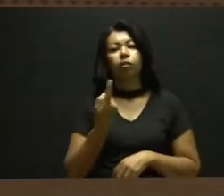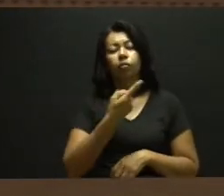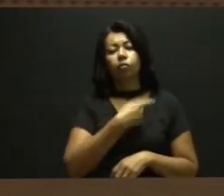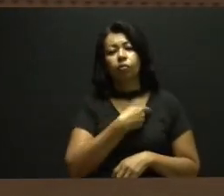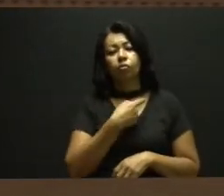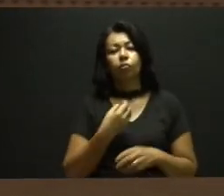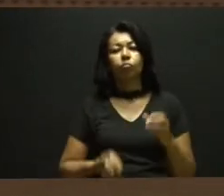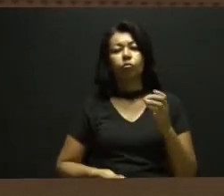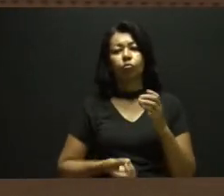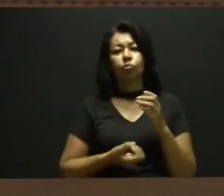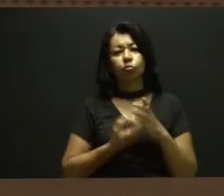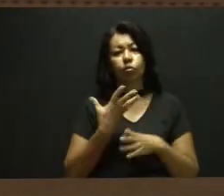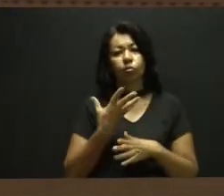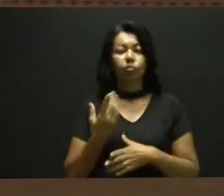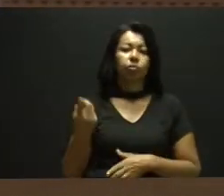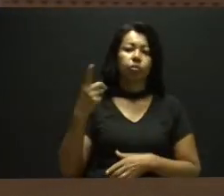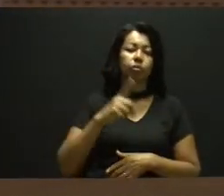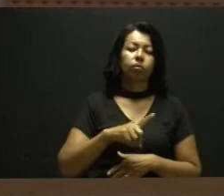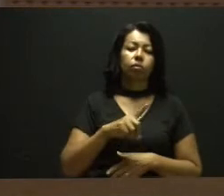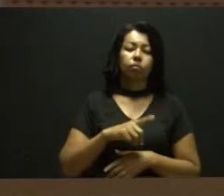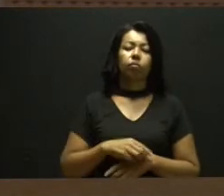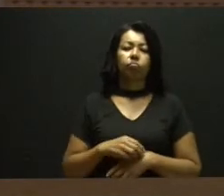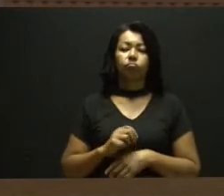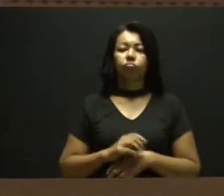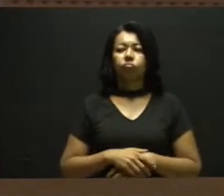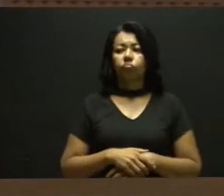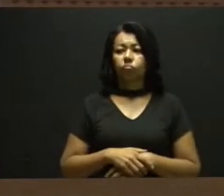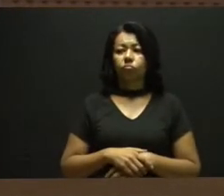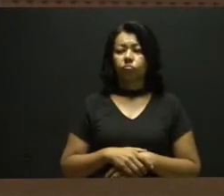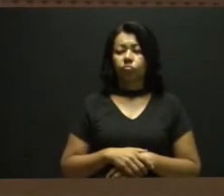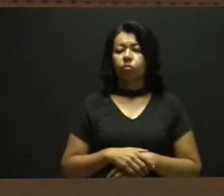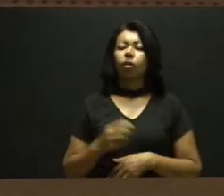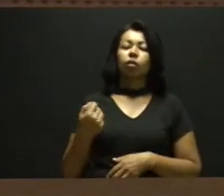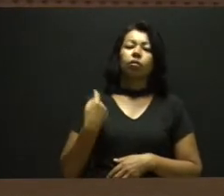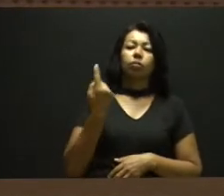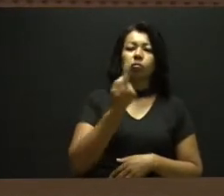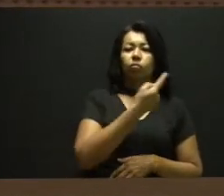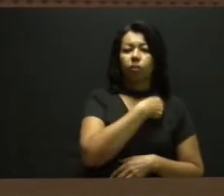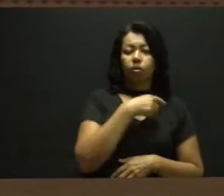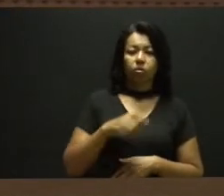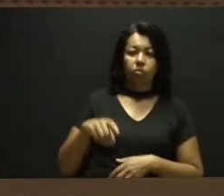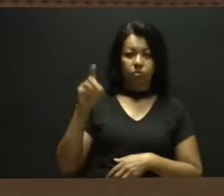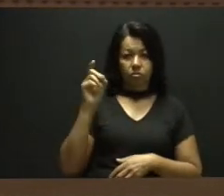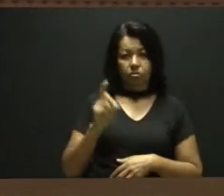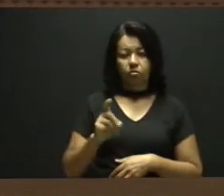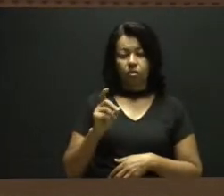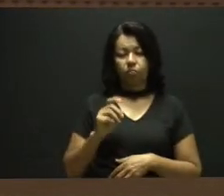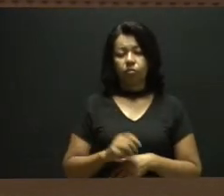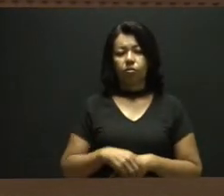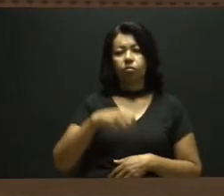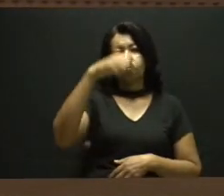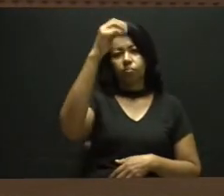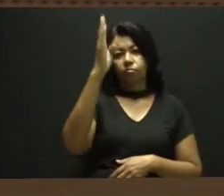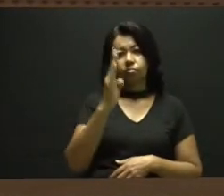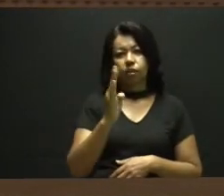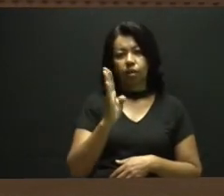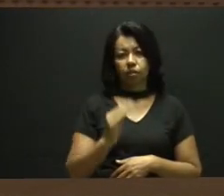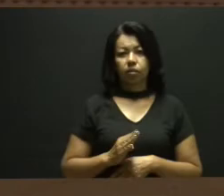raízes somos resistência nós somos brasil